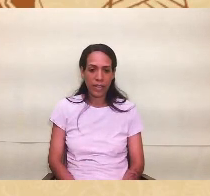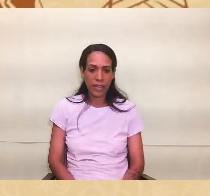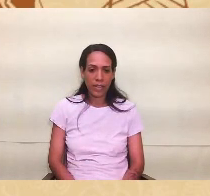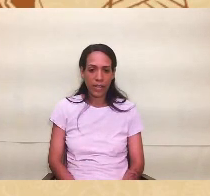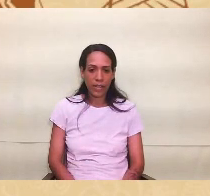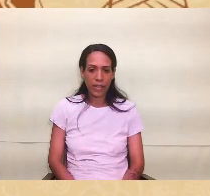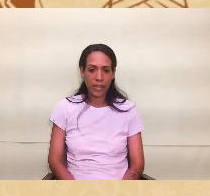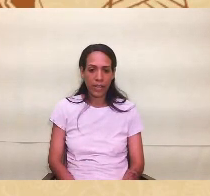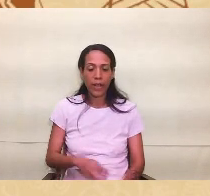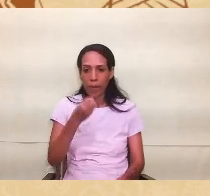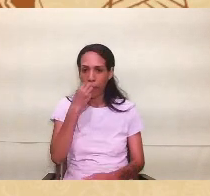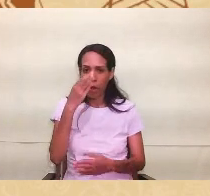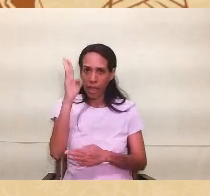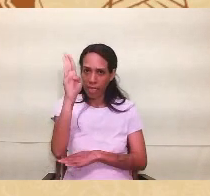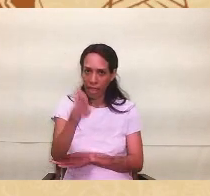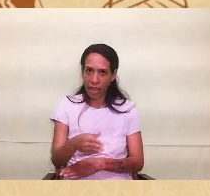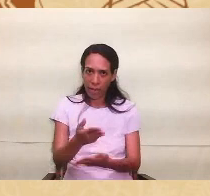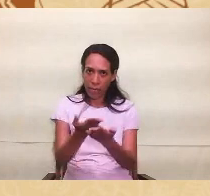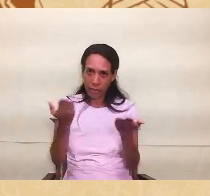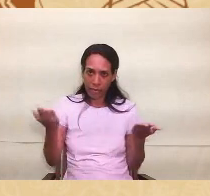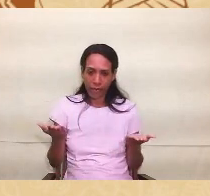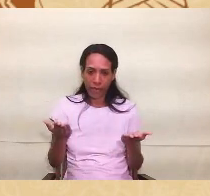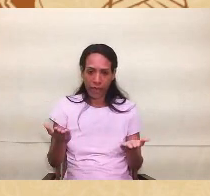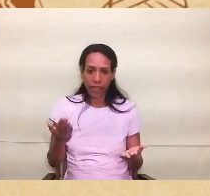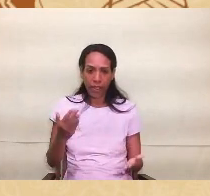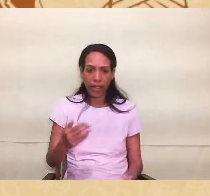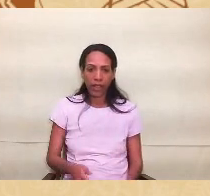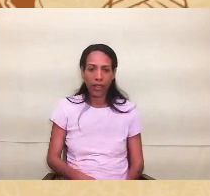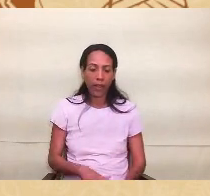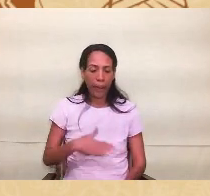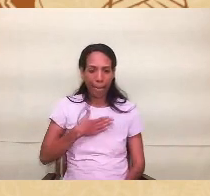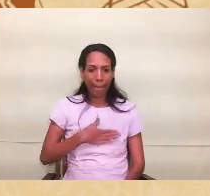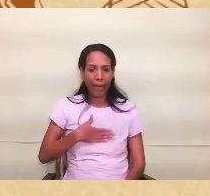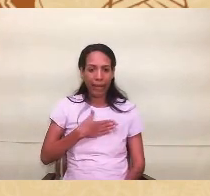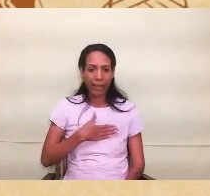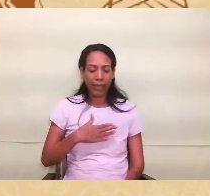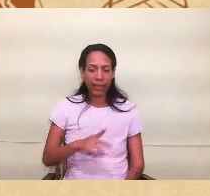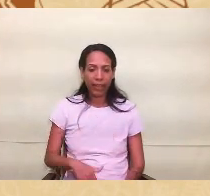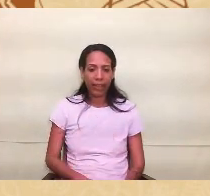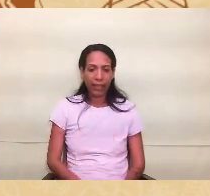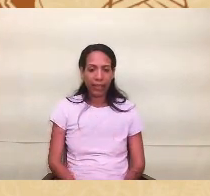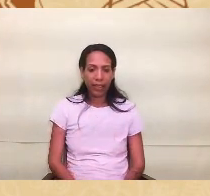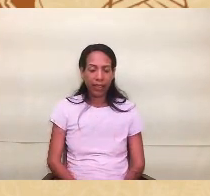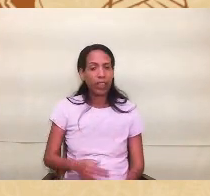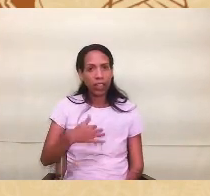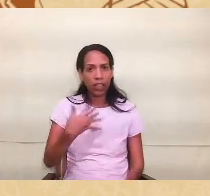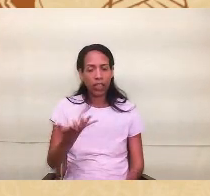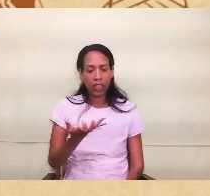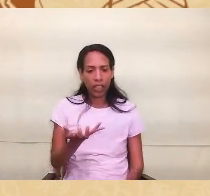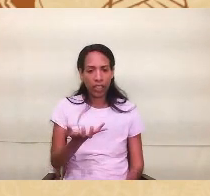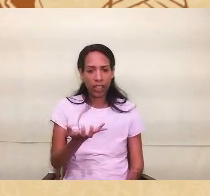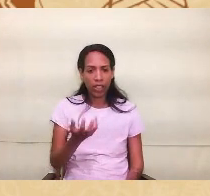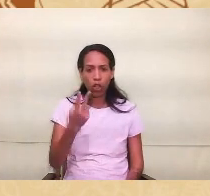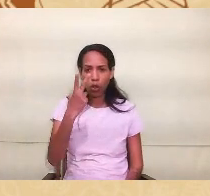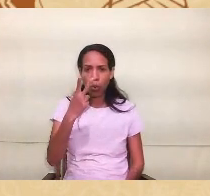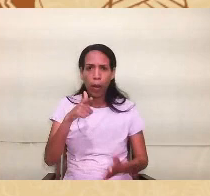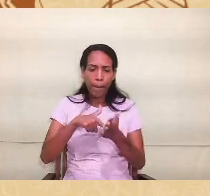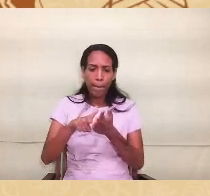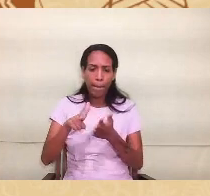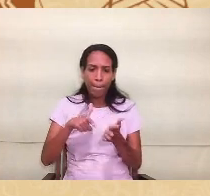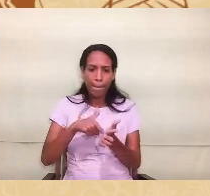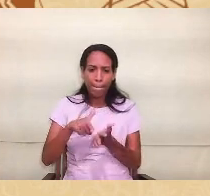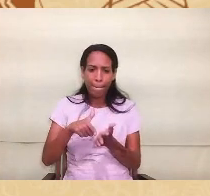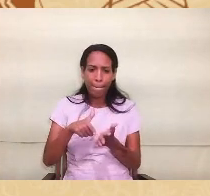Boa tarde, pessoal. Doutor Cazé, prazer te conhecer. Prazer meu. Eu queria fazer duas perguntas, talvez um pouco